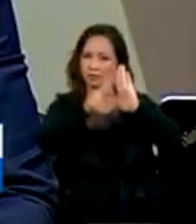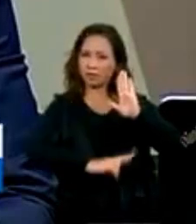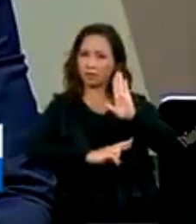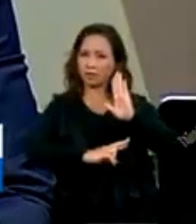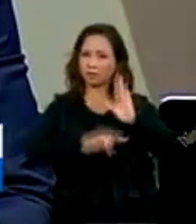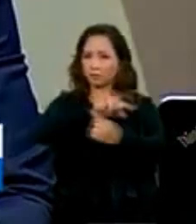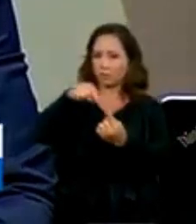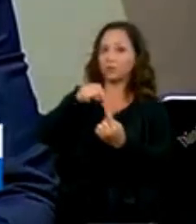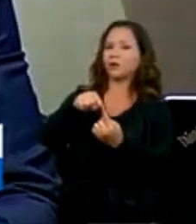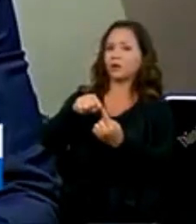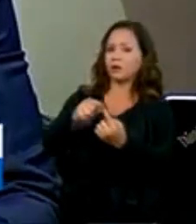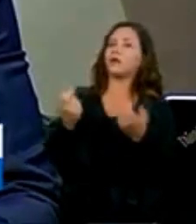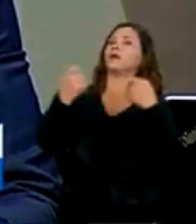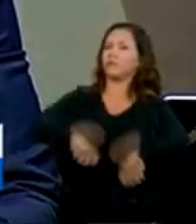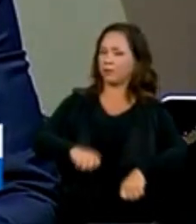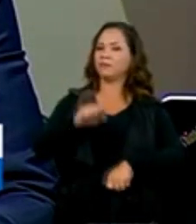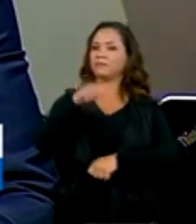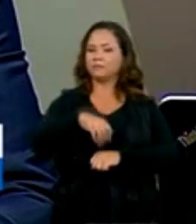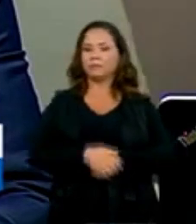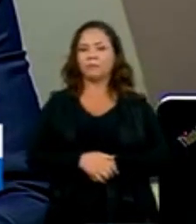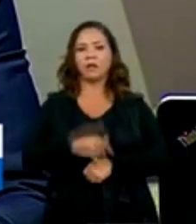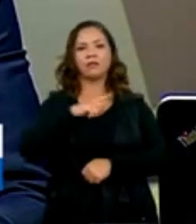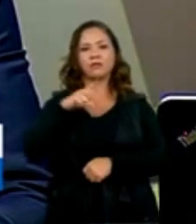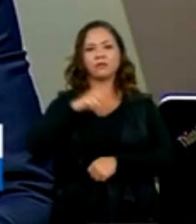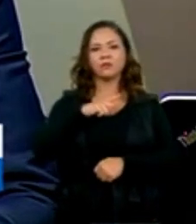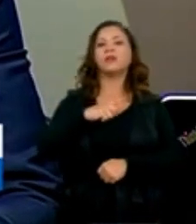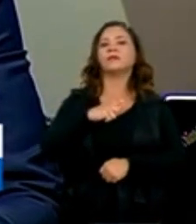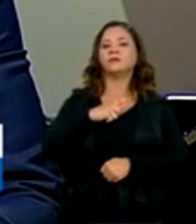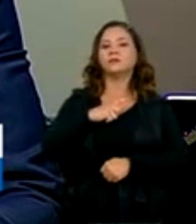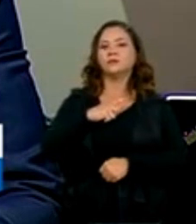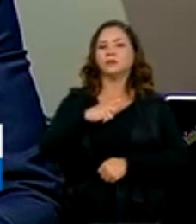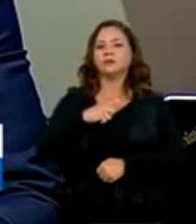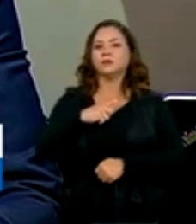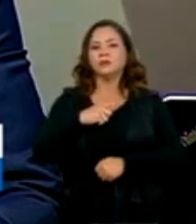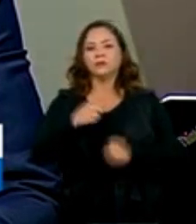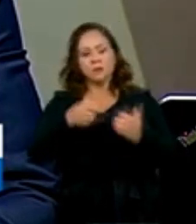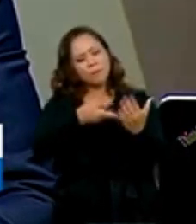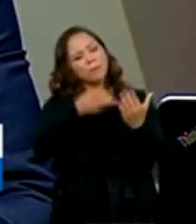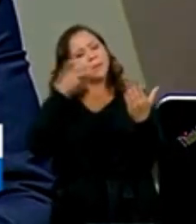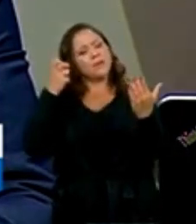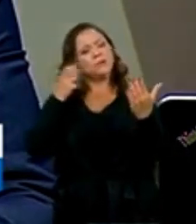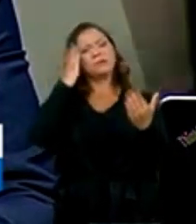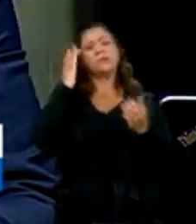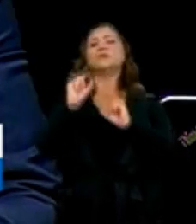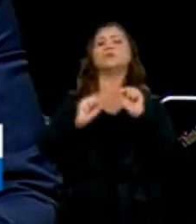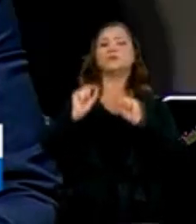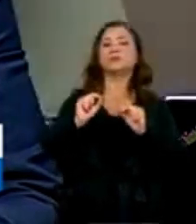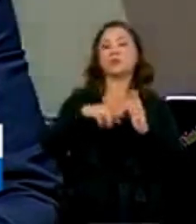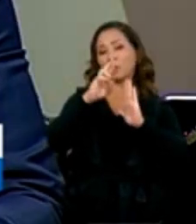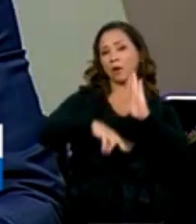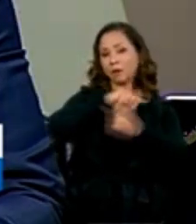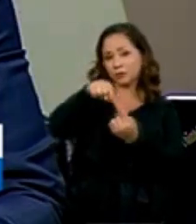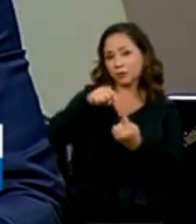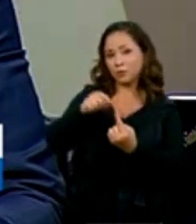O Plenário do Senado Federal aprovou nesta quarta-feira o nome de Cristiano Zanin para compor o Supremo Tribunal